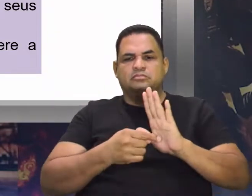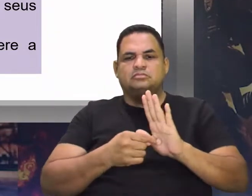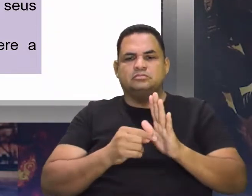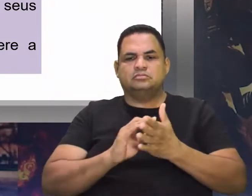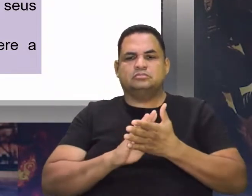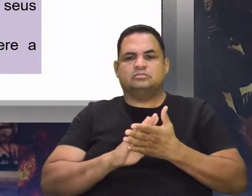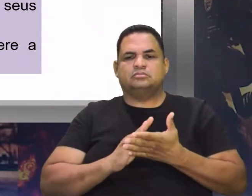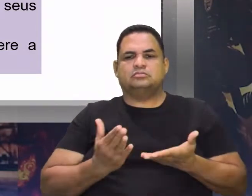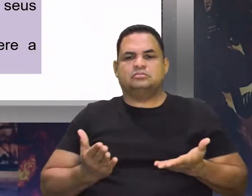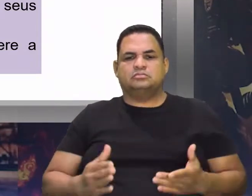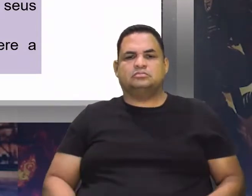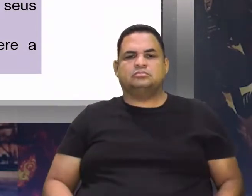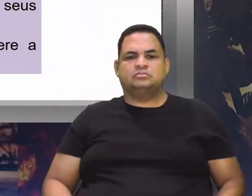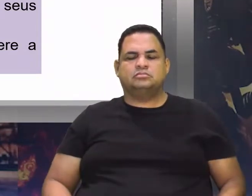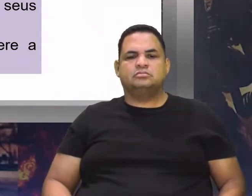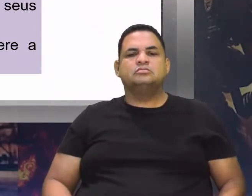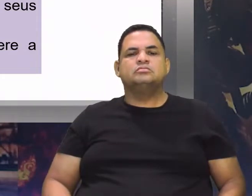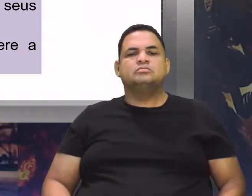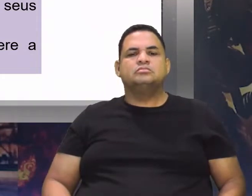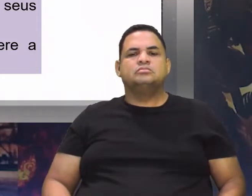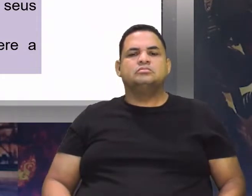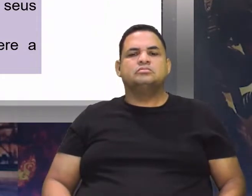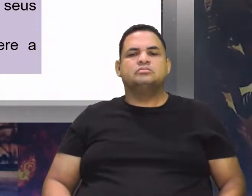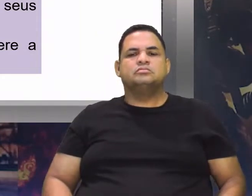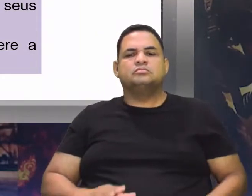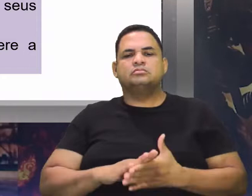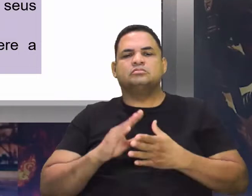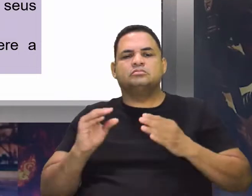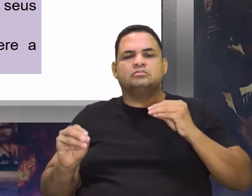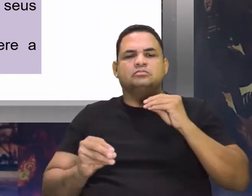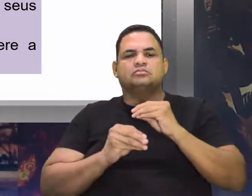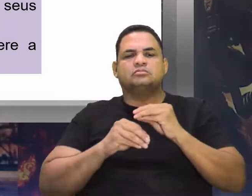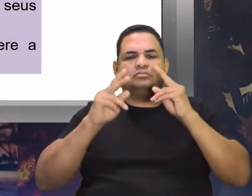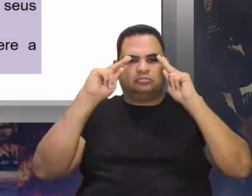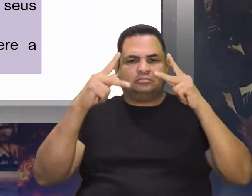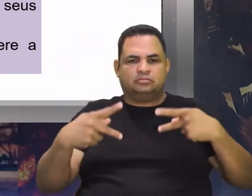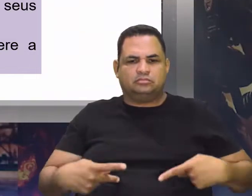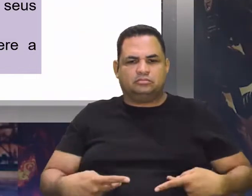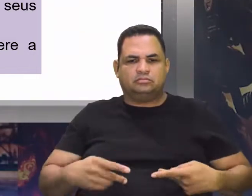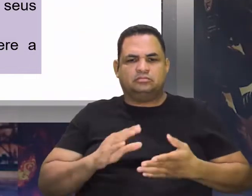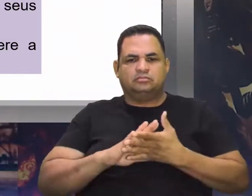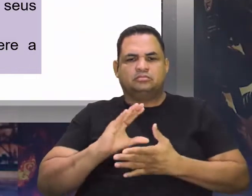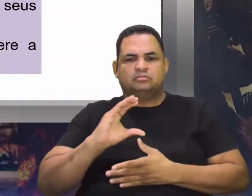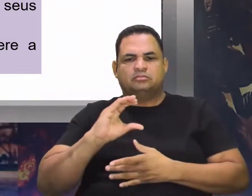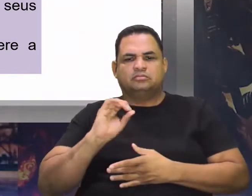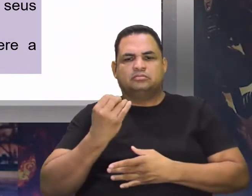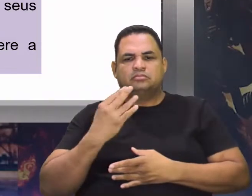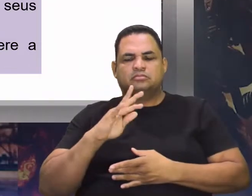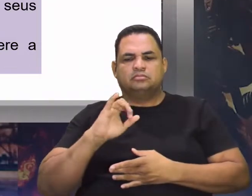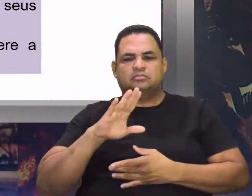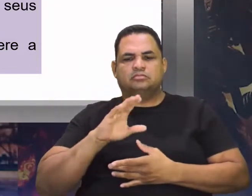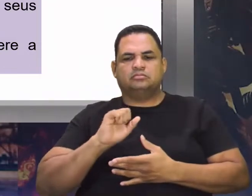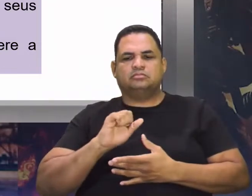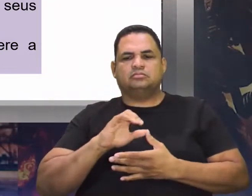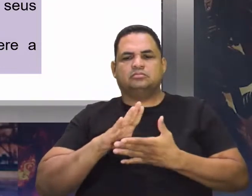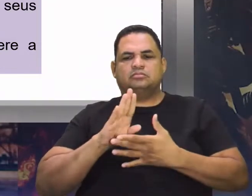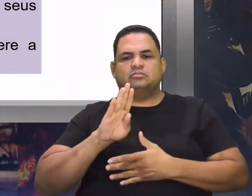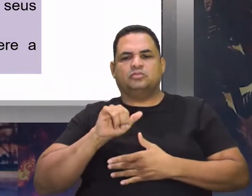família hominídea passou a incluir humanos,